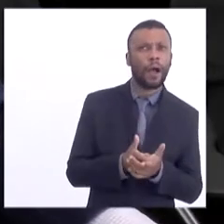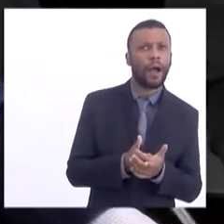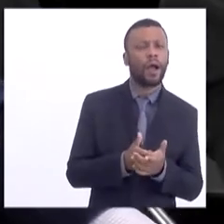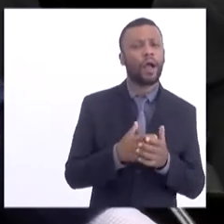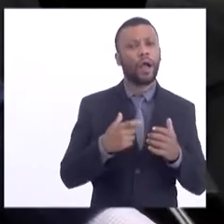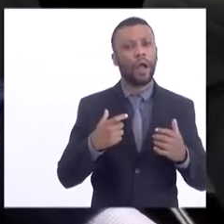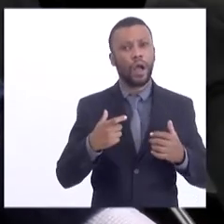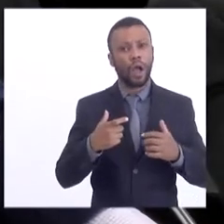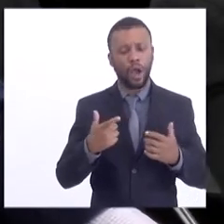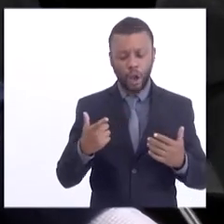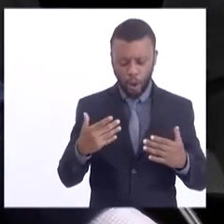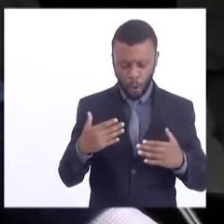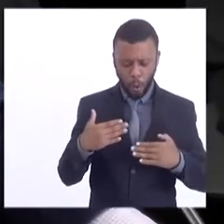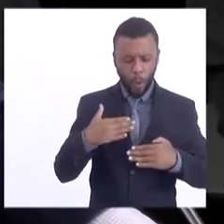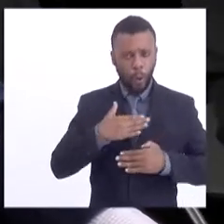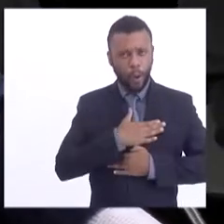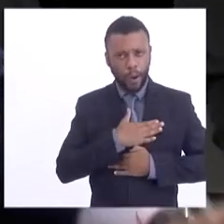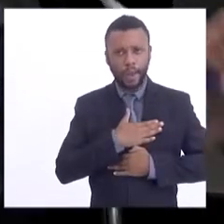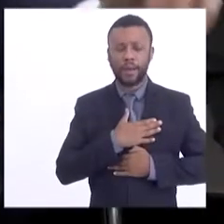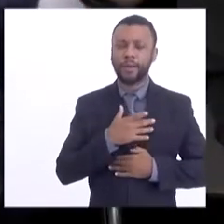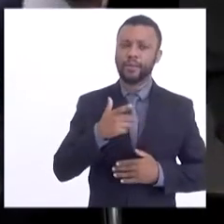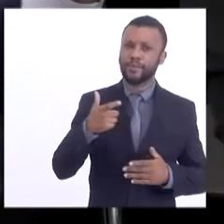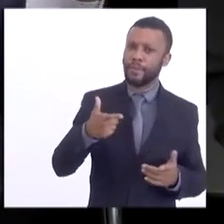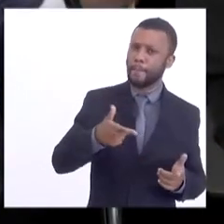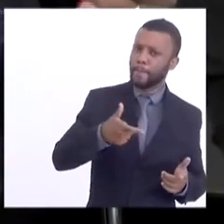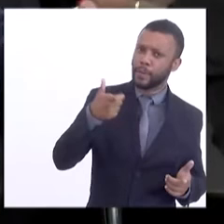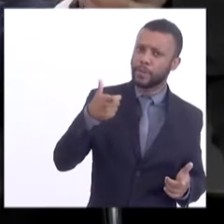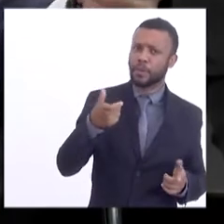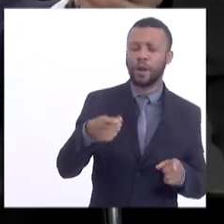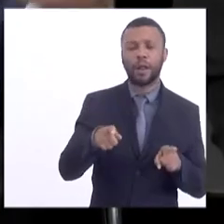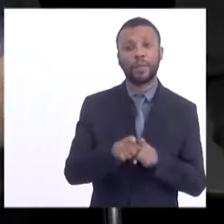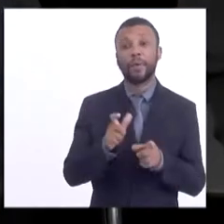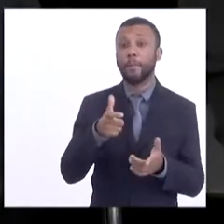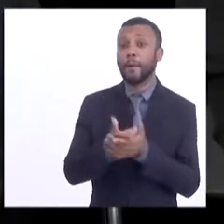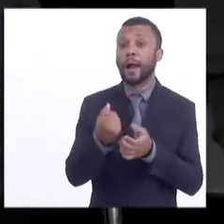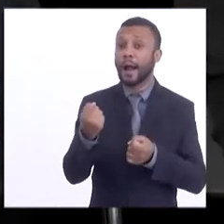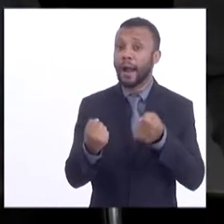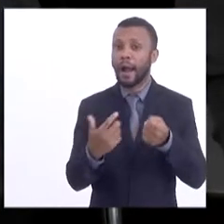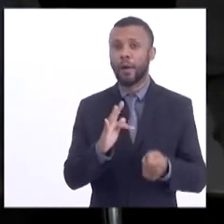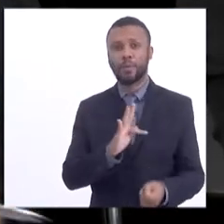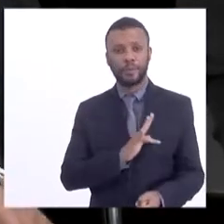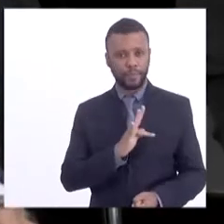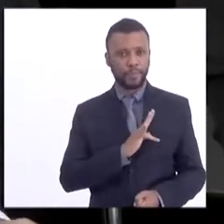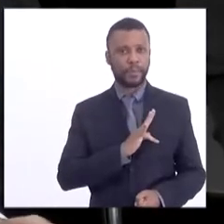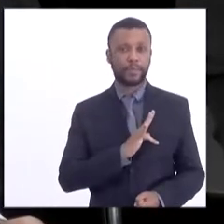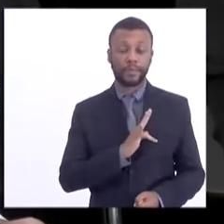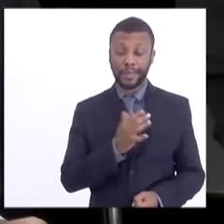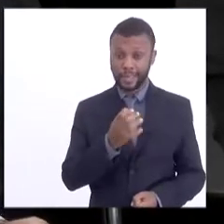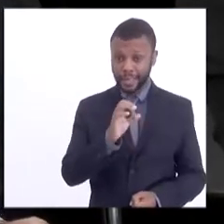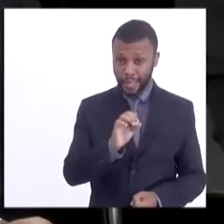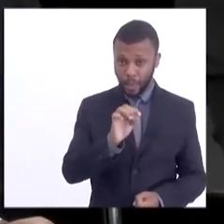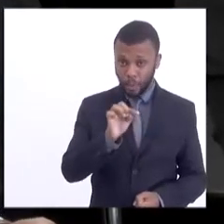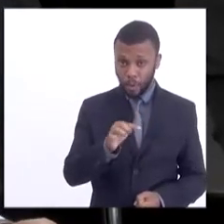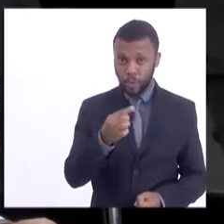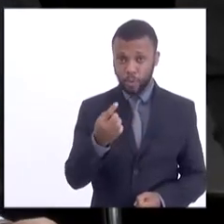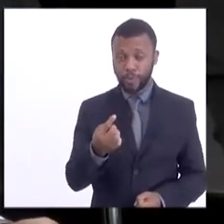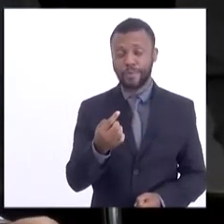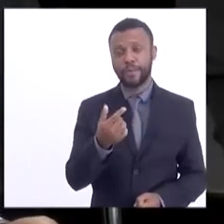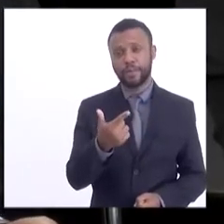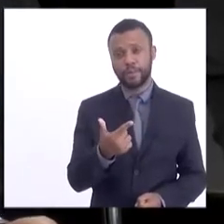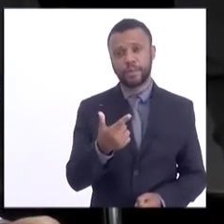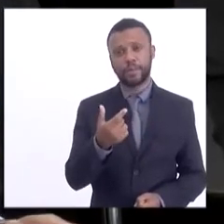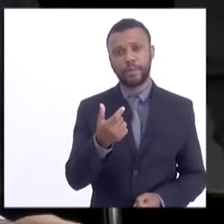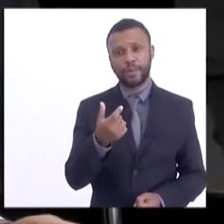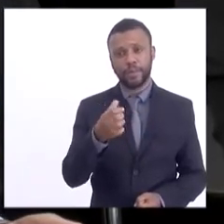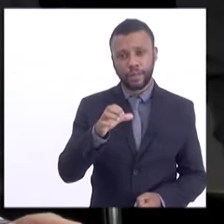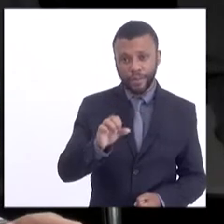engano e como o fio para viatura agora o que não foi daquele 0.1 foram 290